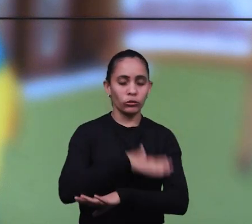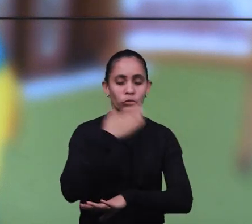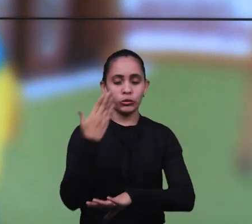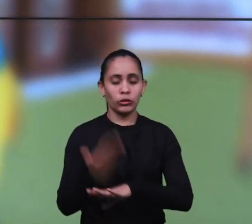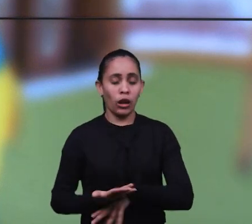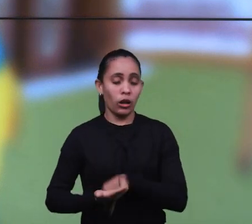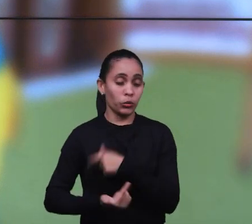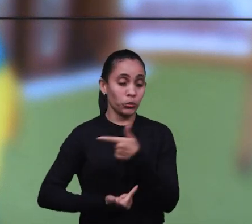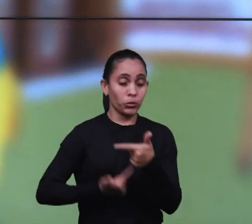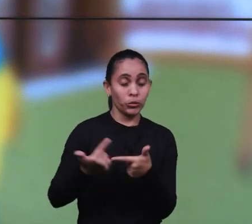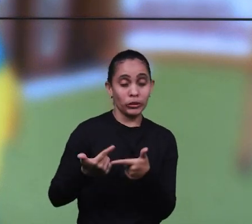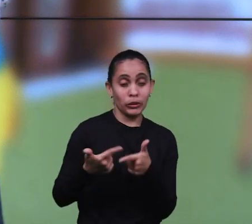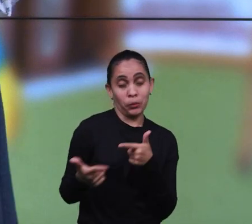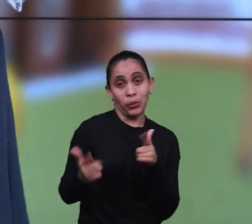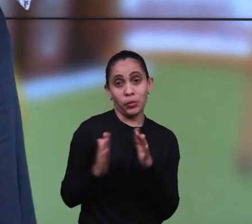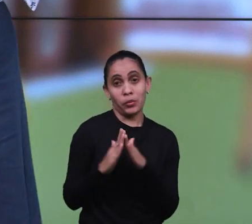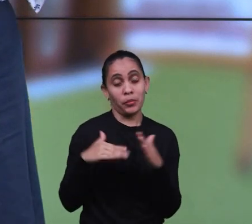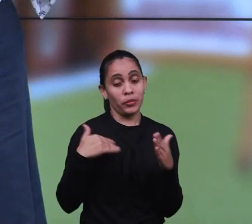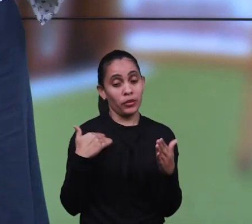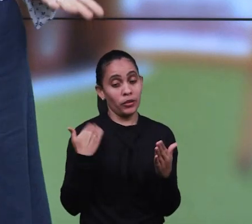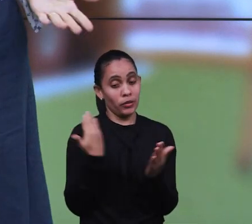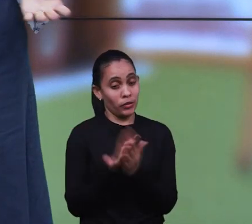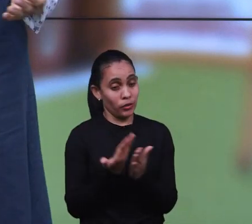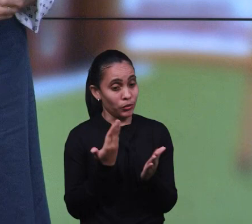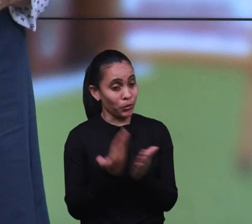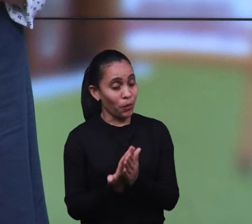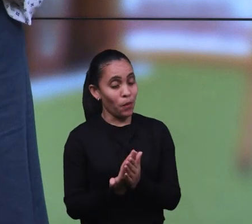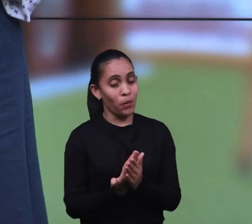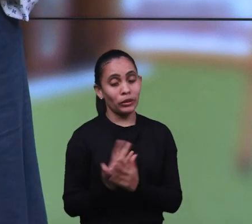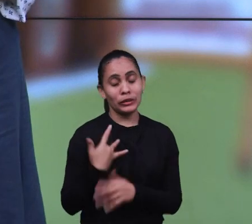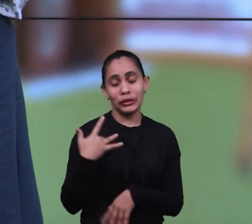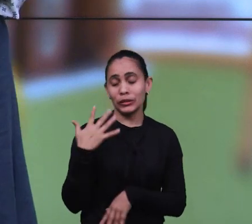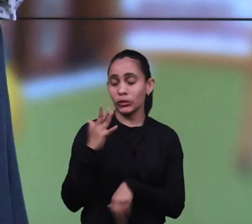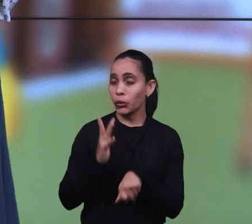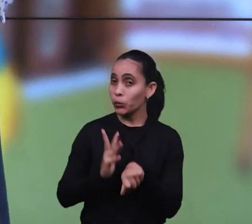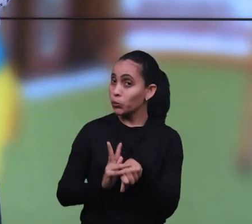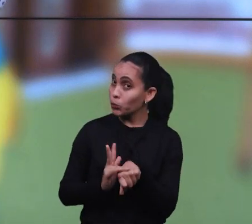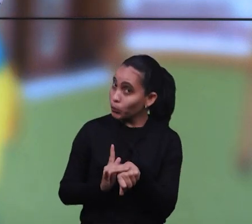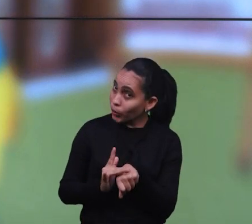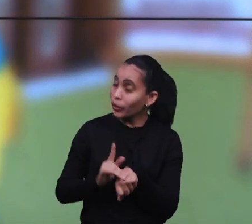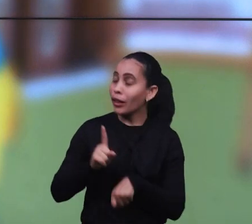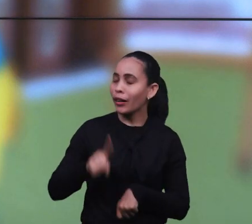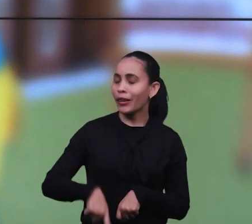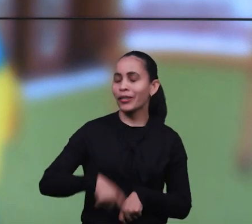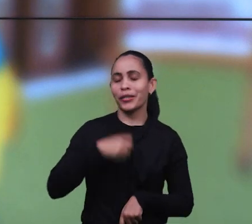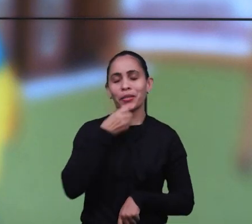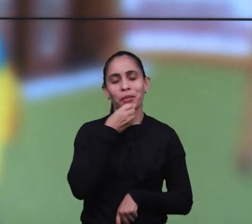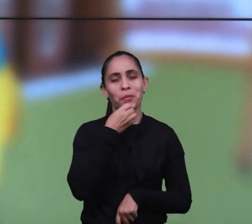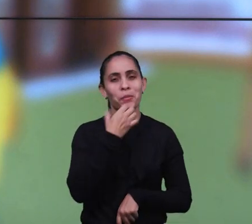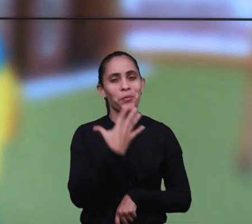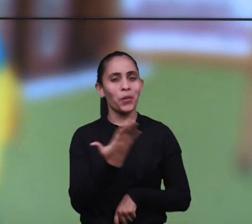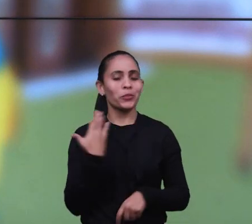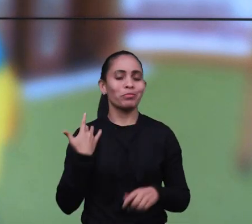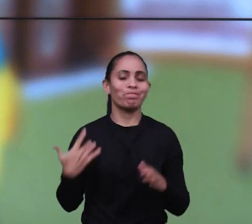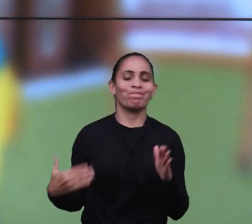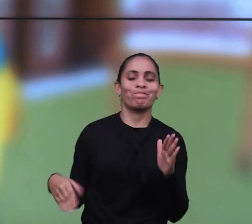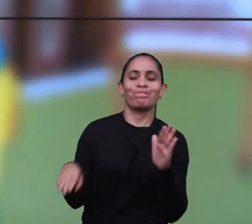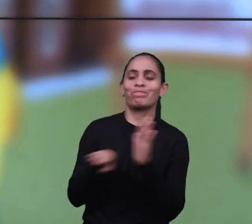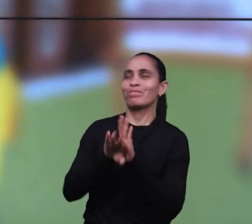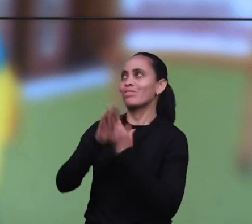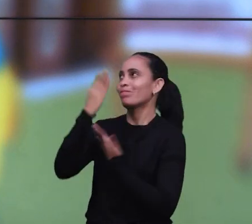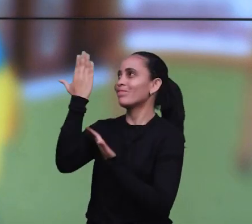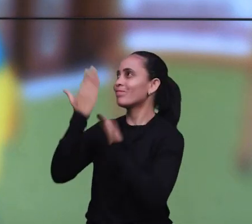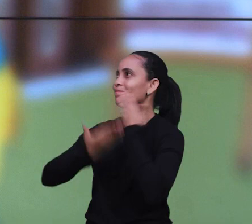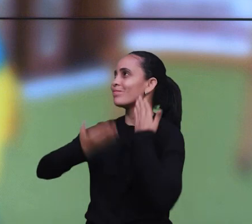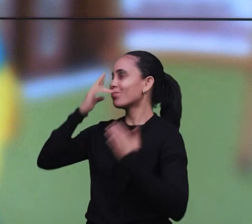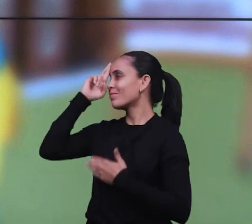dia, depois das lutas, às vezes uma dificuldade na escola, às vezes um está doente. É tão bom quando nós chegamos